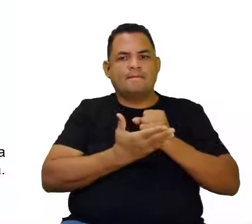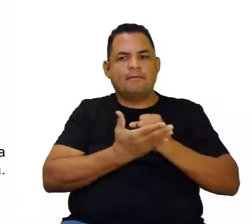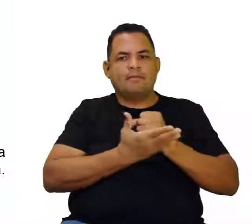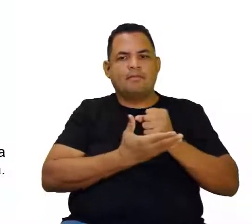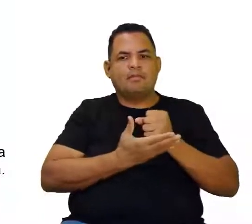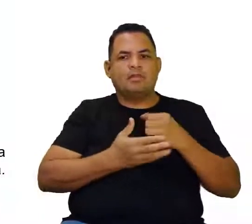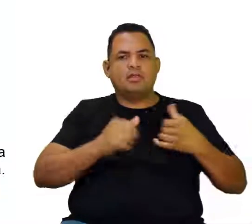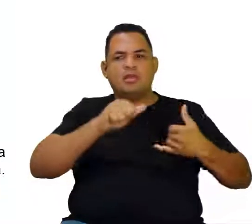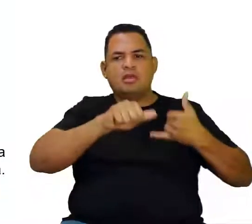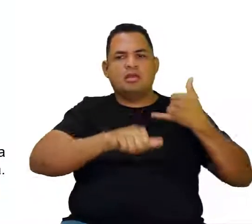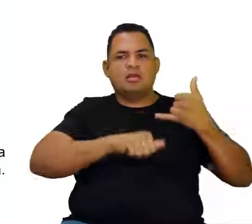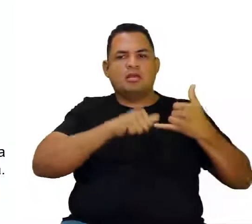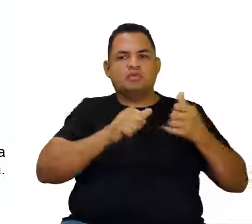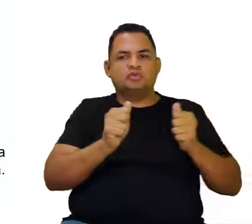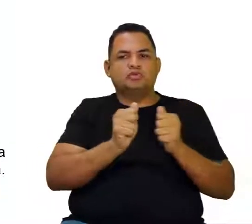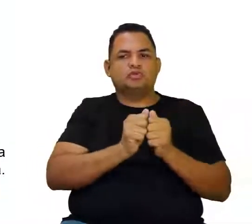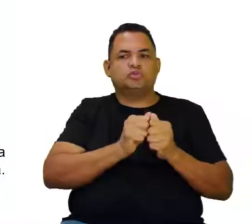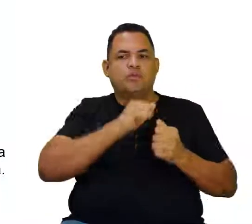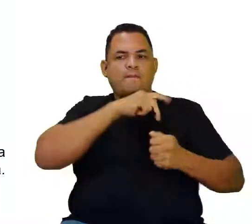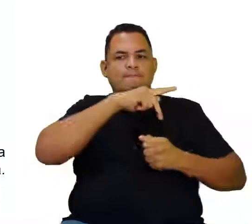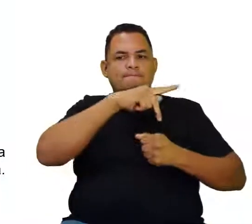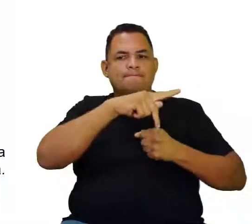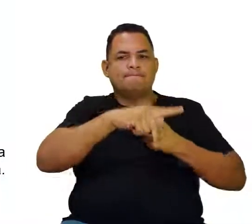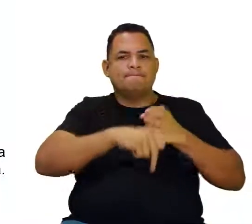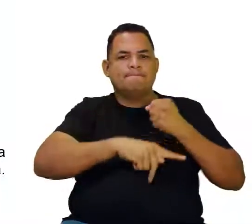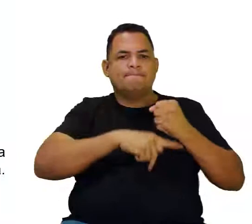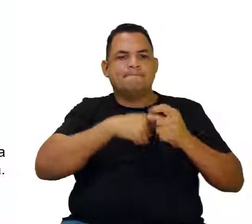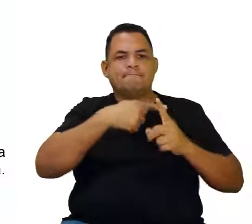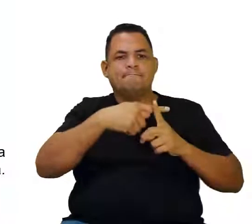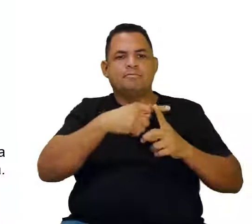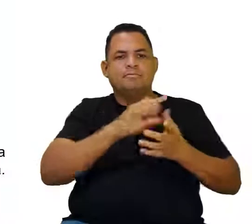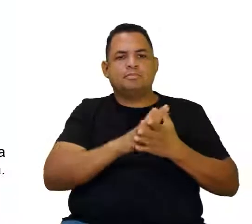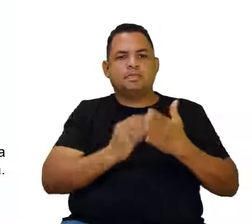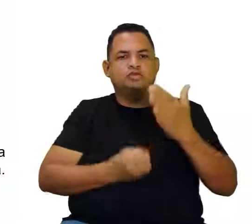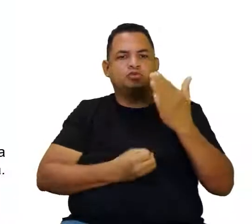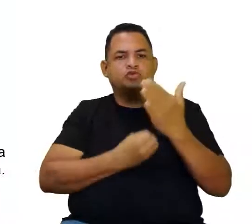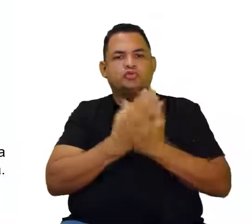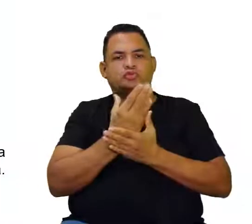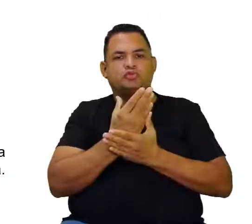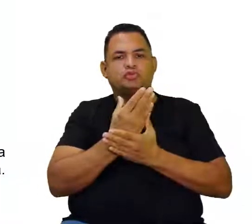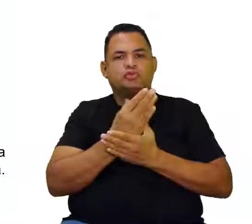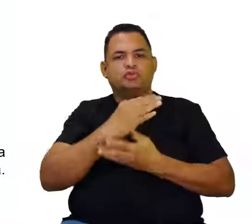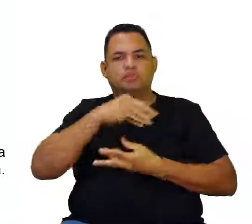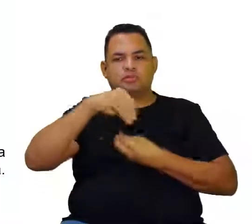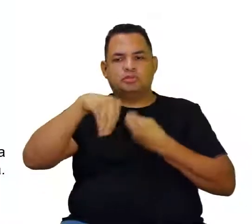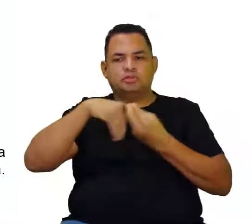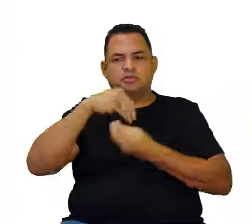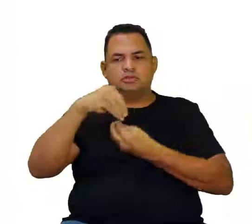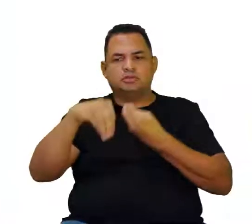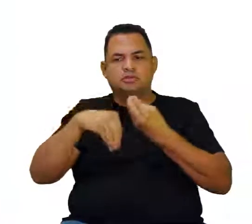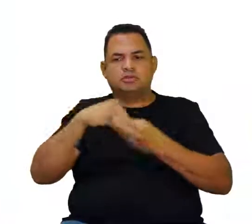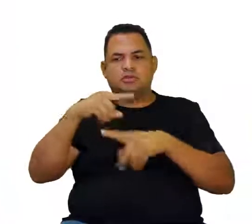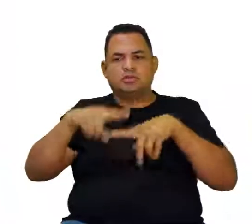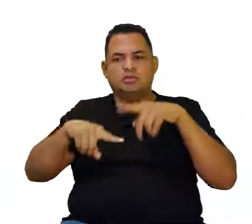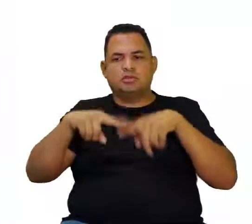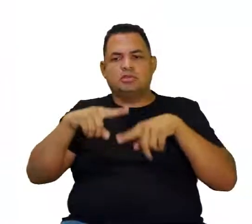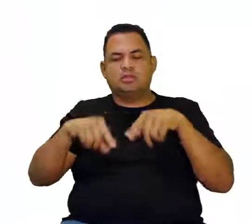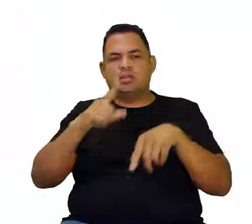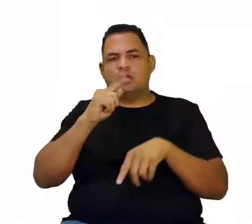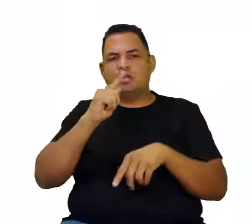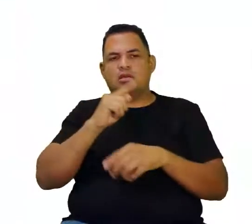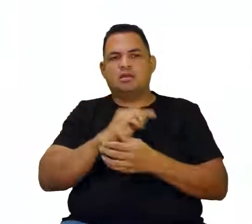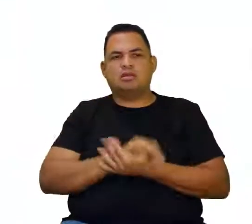basicidade reagindo com o próton, que vai formar um derivado que sim é solúvel em água. E aí